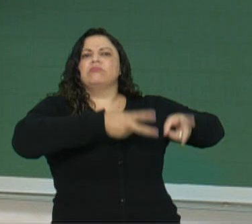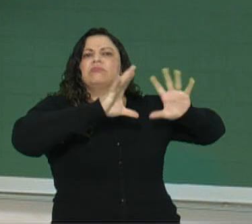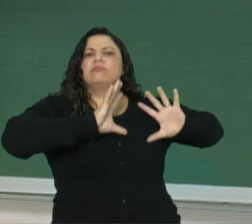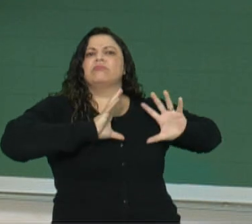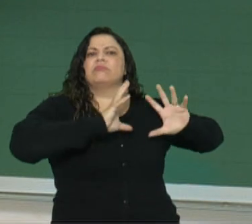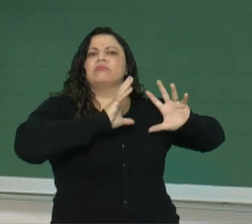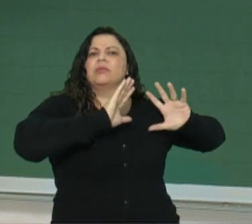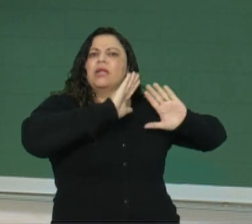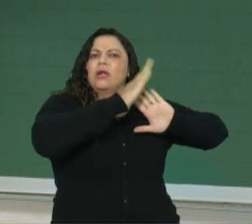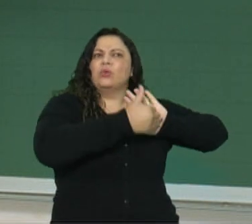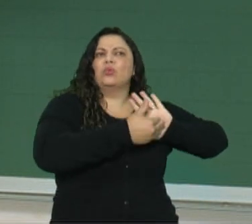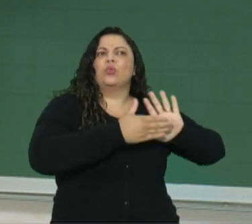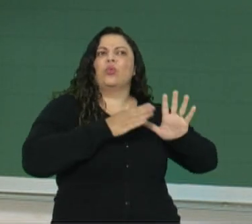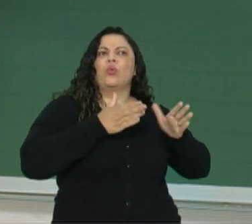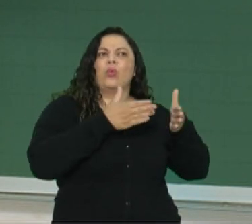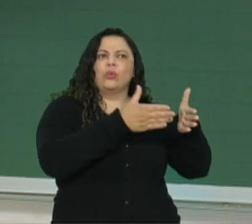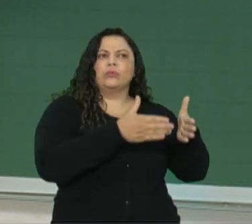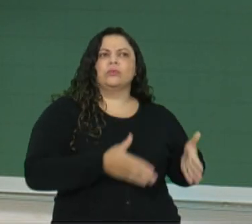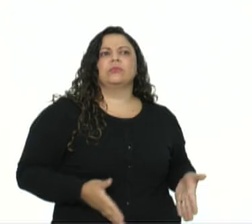disso.